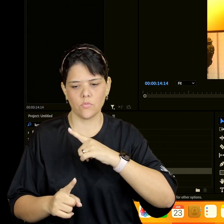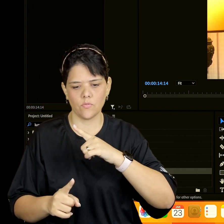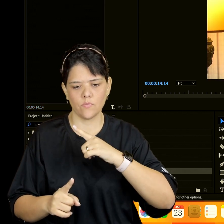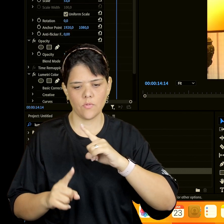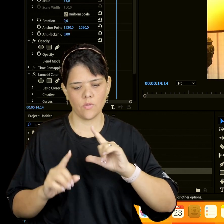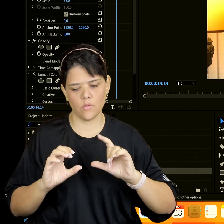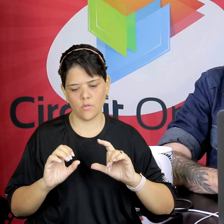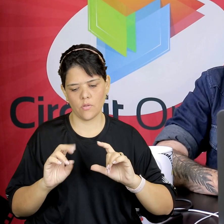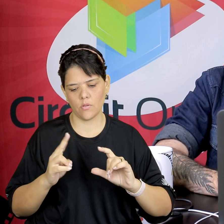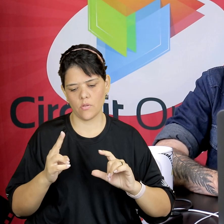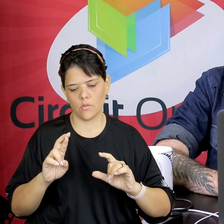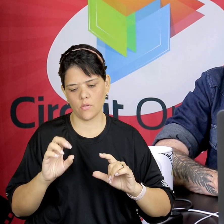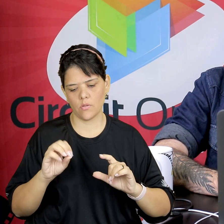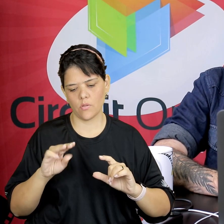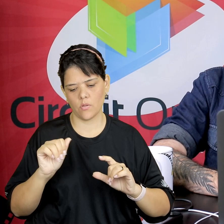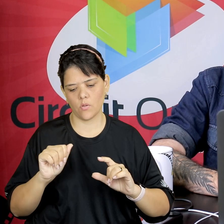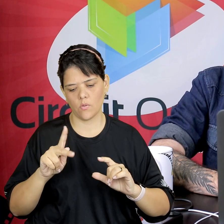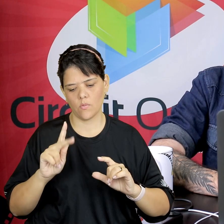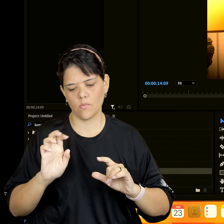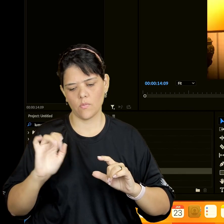beleza?